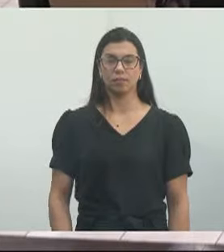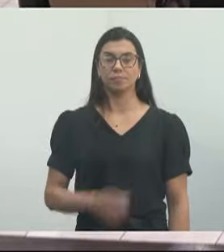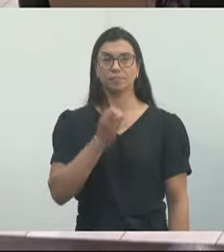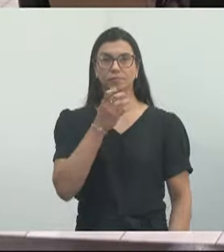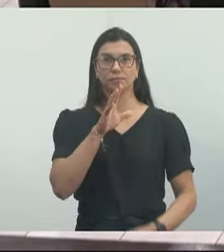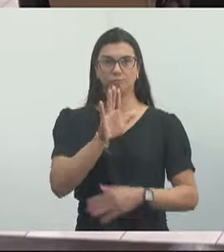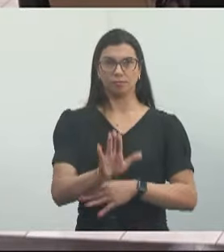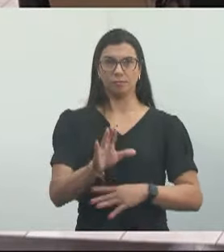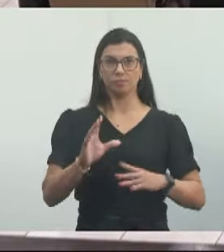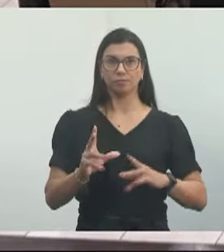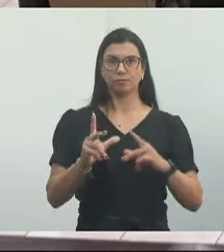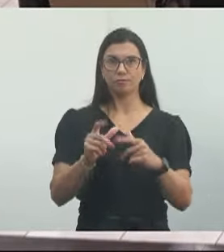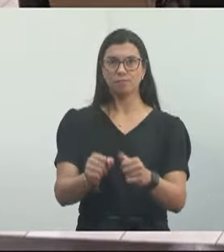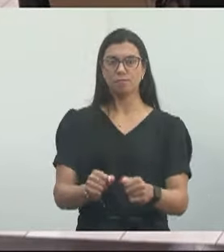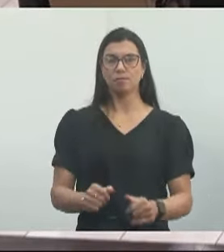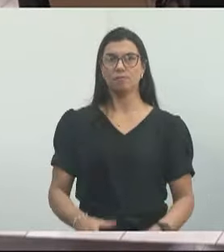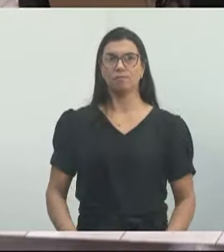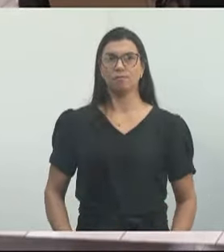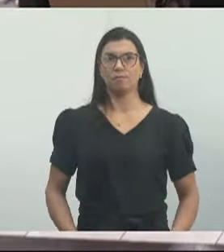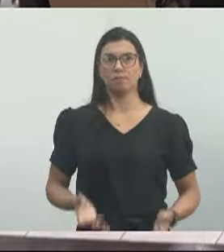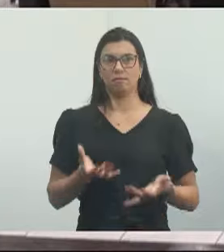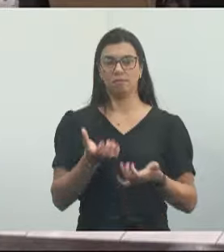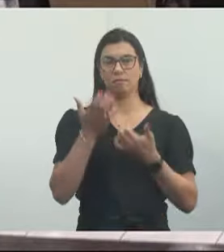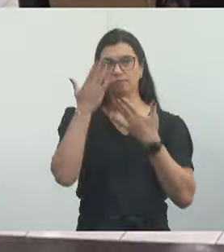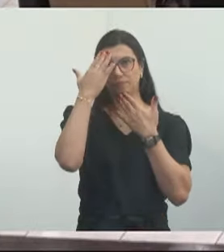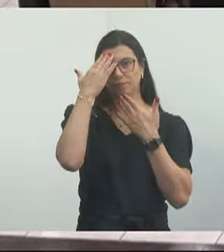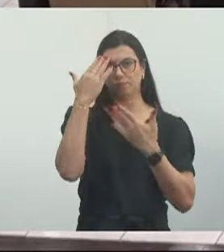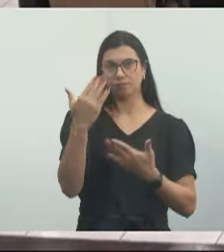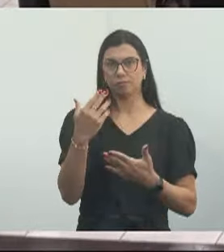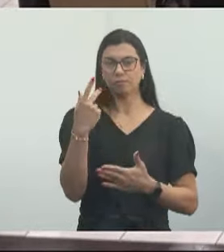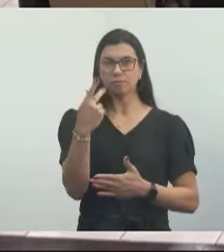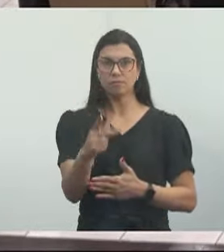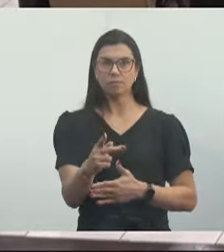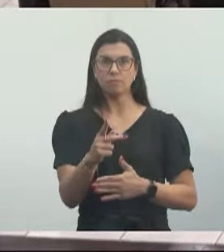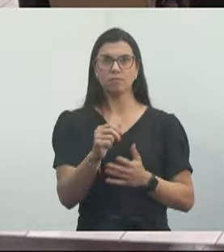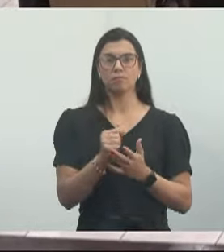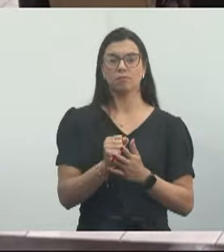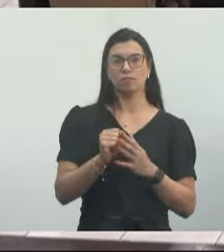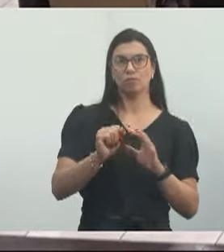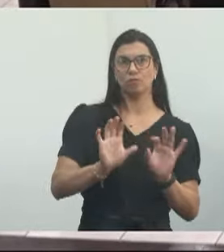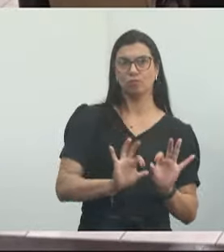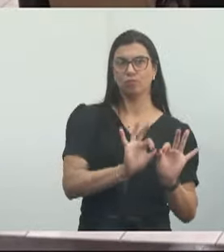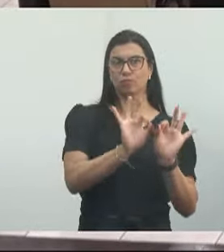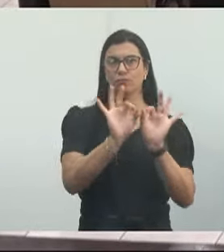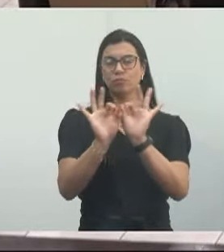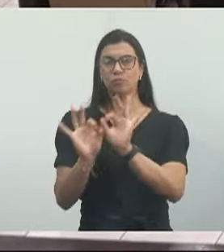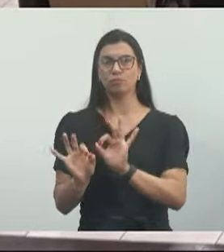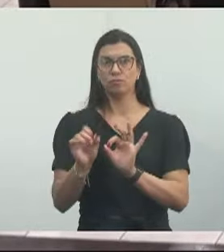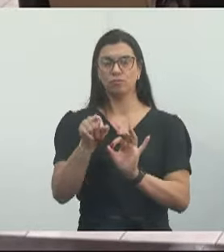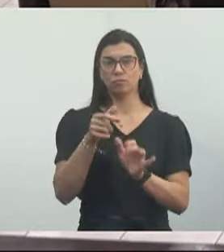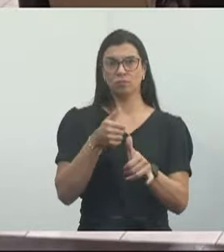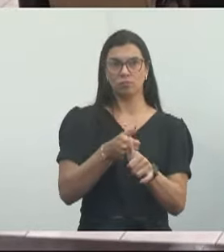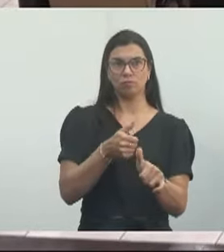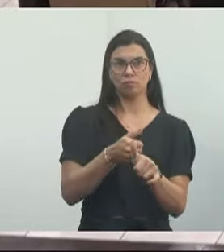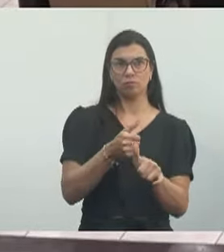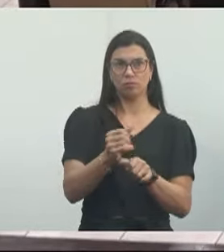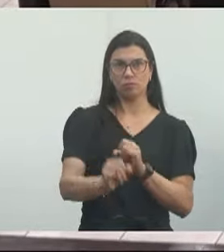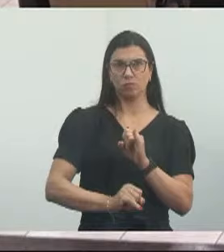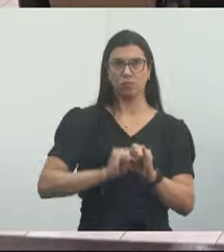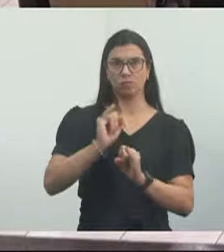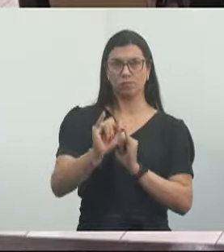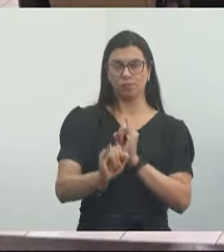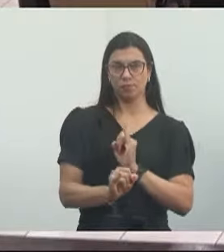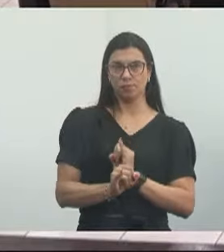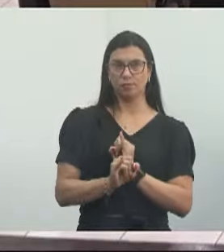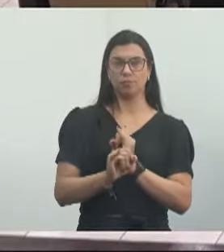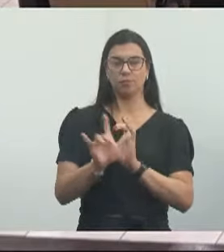Boa tarde a todos. Quero agradecer pela sua audiência aqui na TV Câmara, você que está acompanhando pela internet,